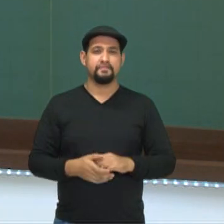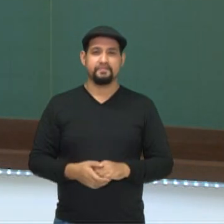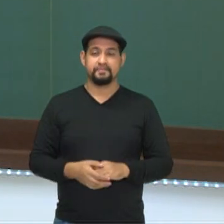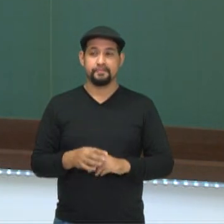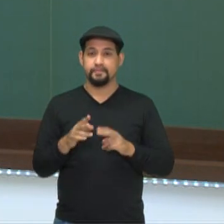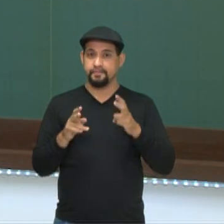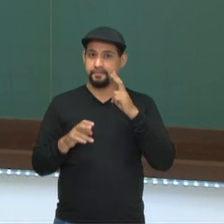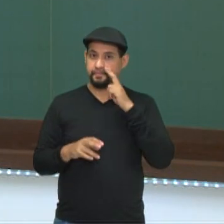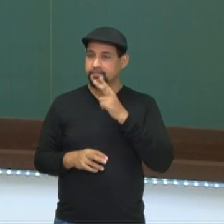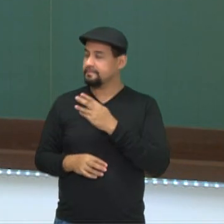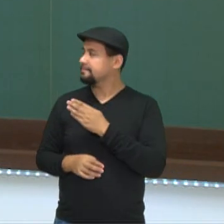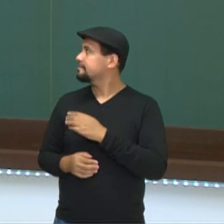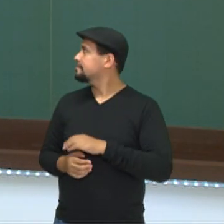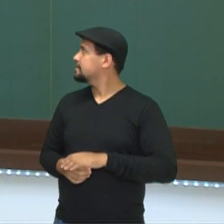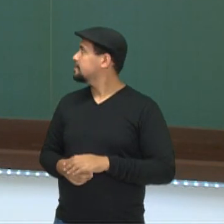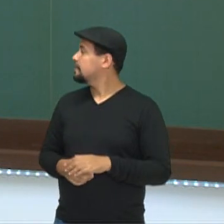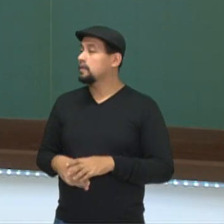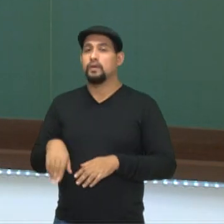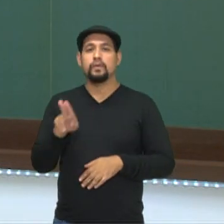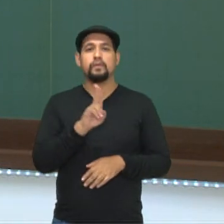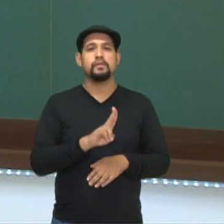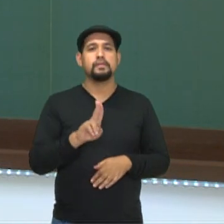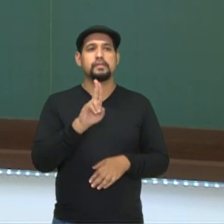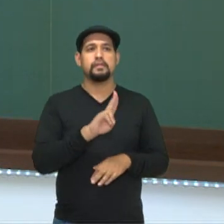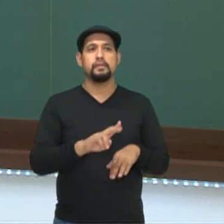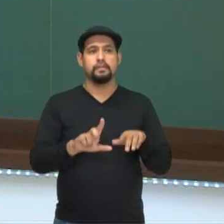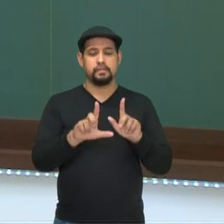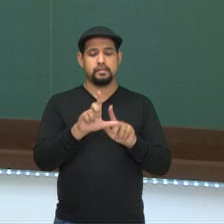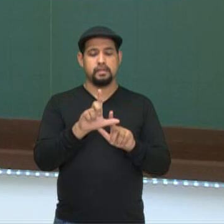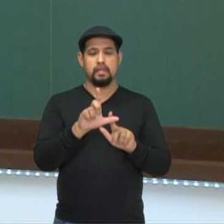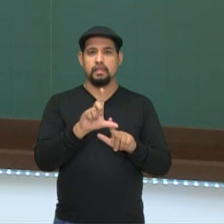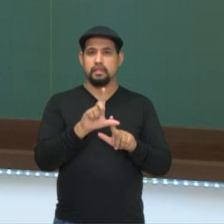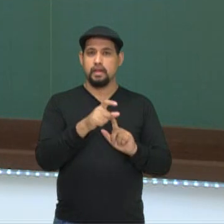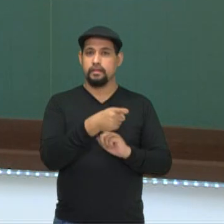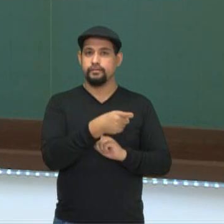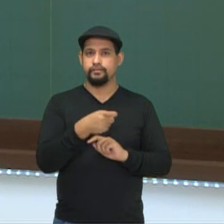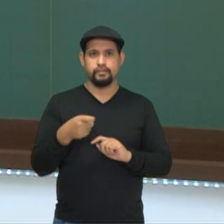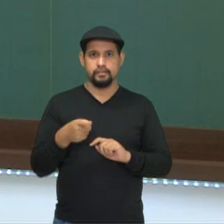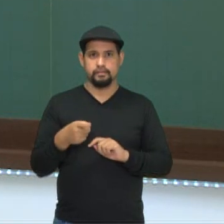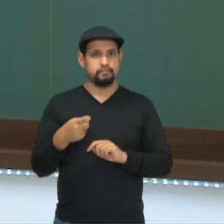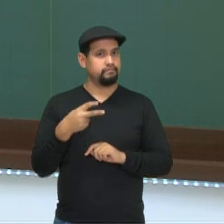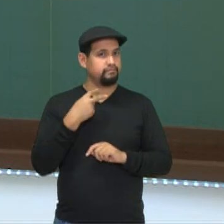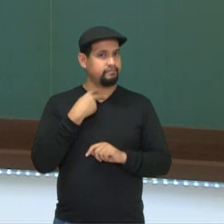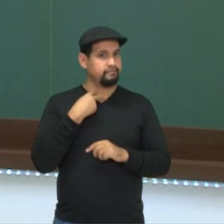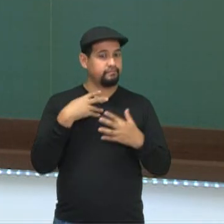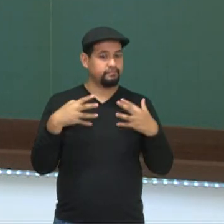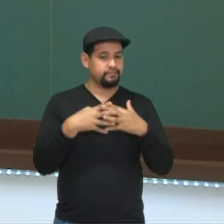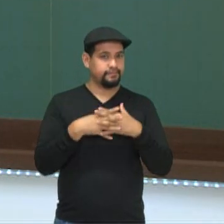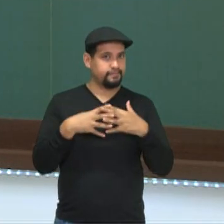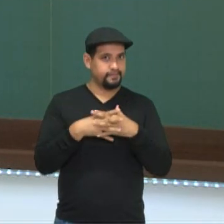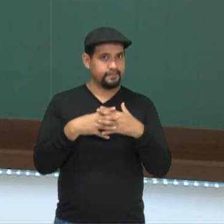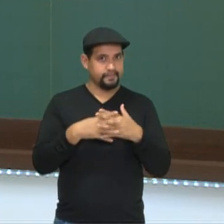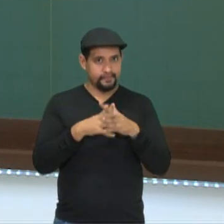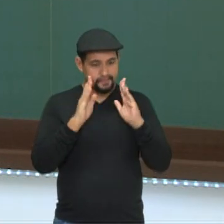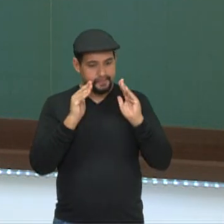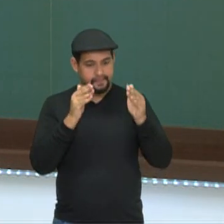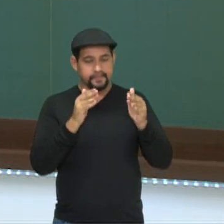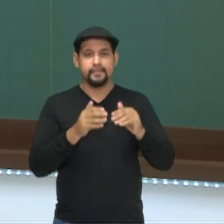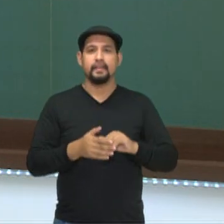Então, olha lá, ó. Usamos a letra x, tá bom? Para não confundir. Vamos focar nelas a